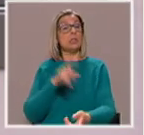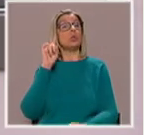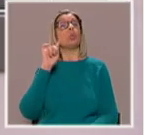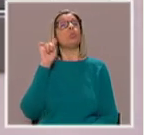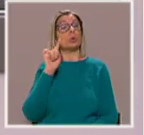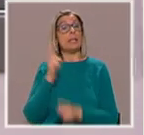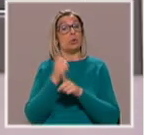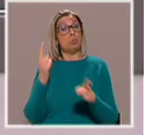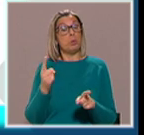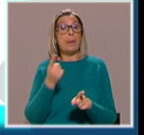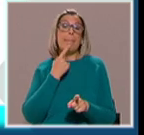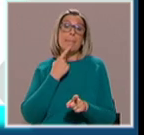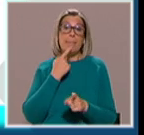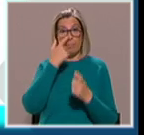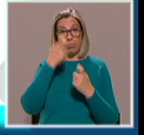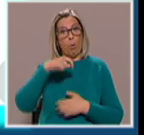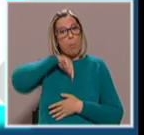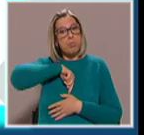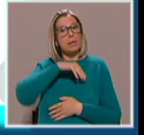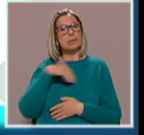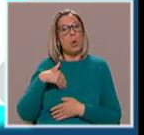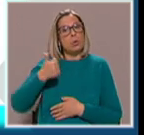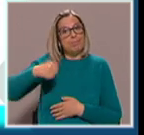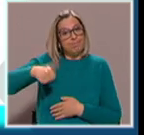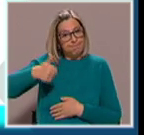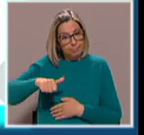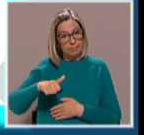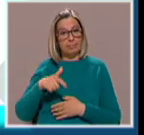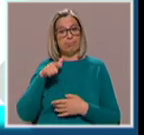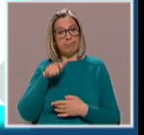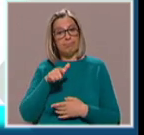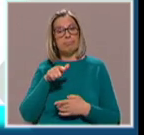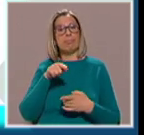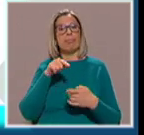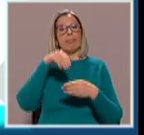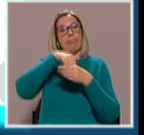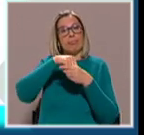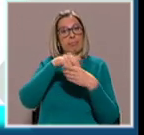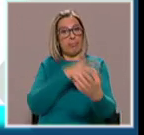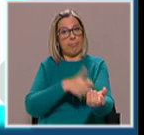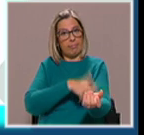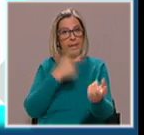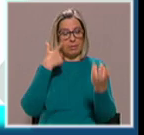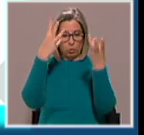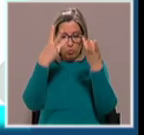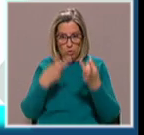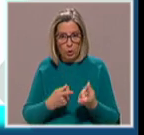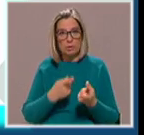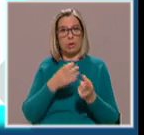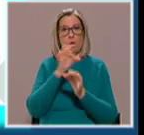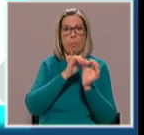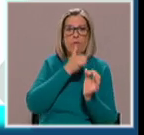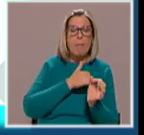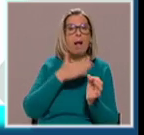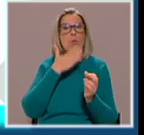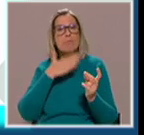porque permite ver o estado de saúde do indivíduo. O hemograma, como foi referido, inclui a contagem de eritrócitos, leucócitos e plaquetas e de